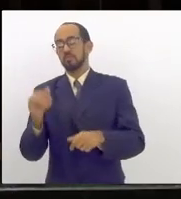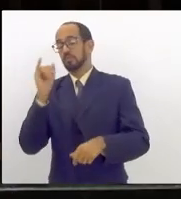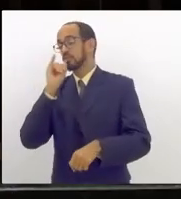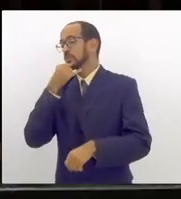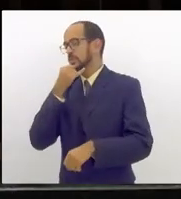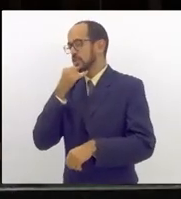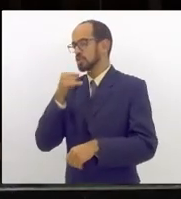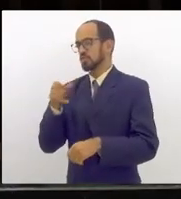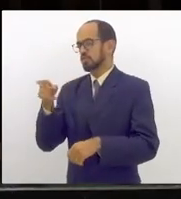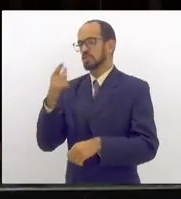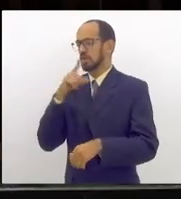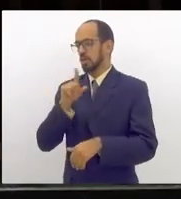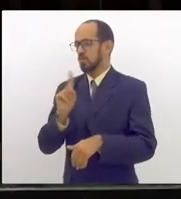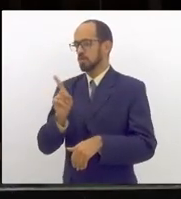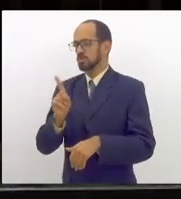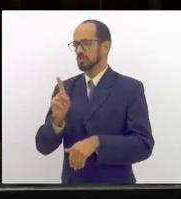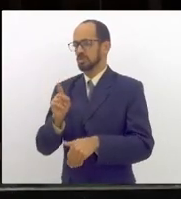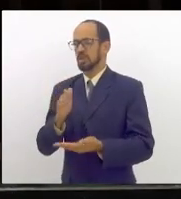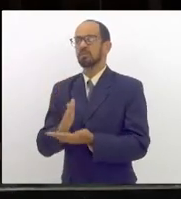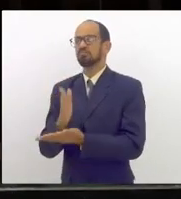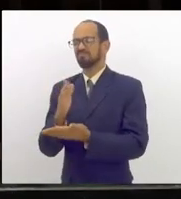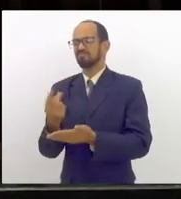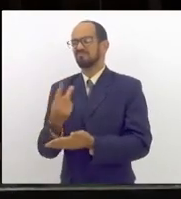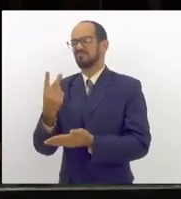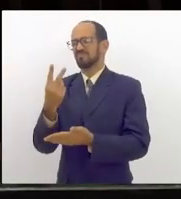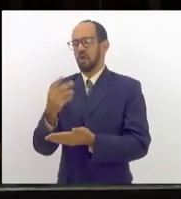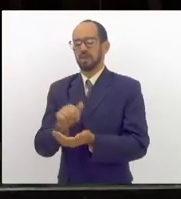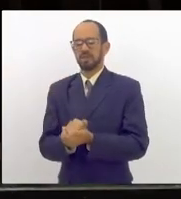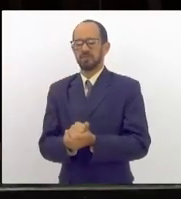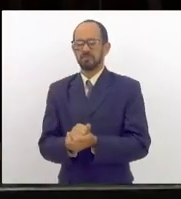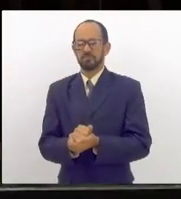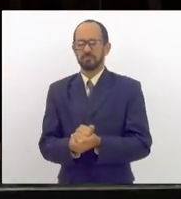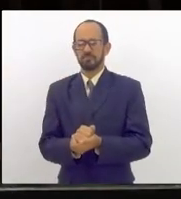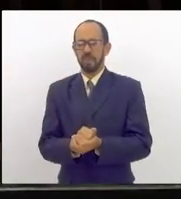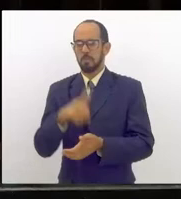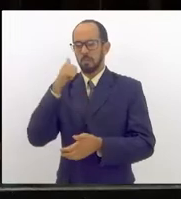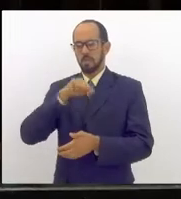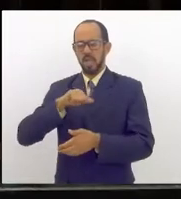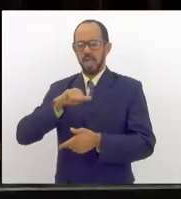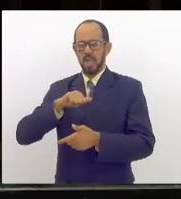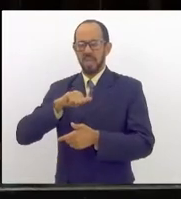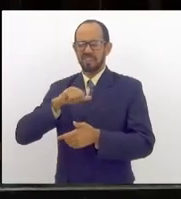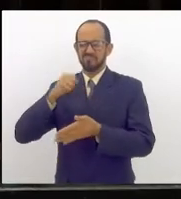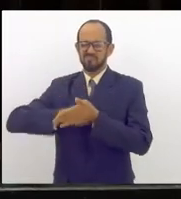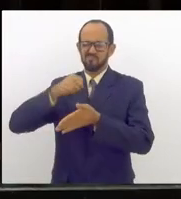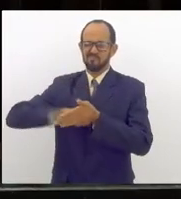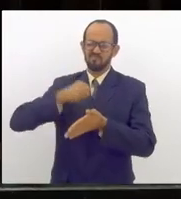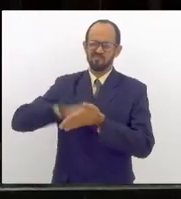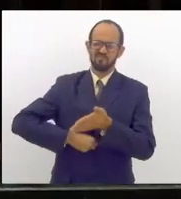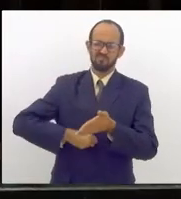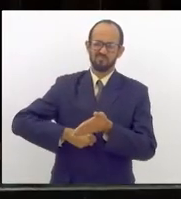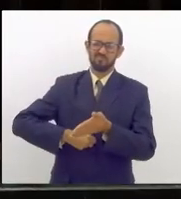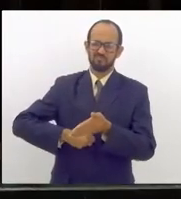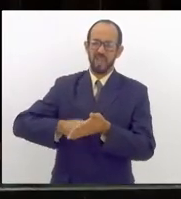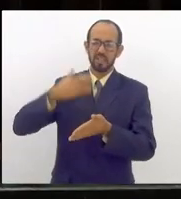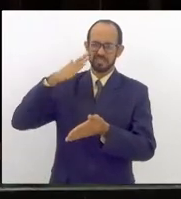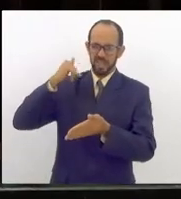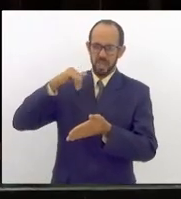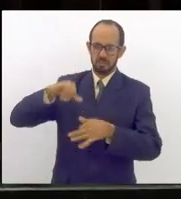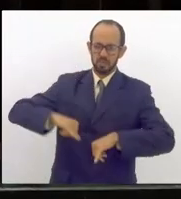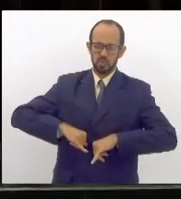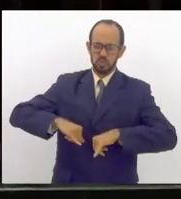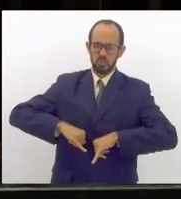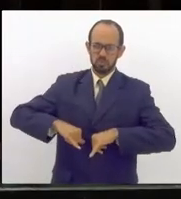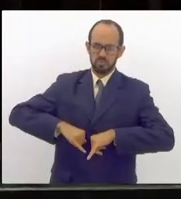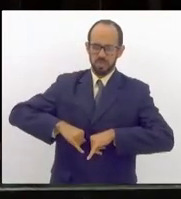você não sei ler Então vou te falar porque antes do encerrar é uma melequeira é uma mulher que sabe a todo sofrimento